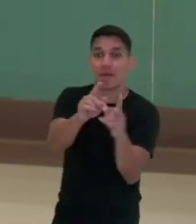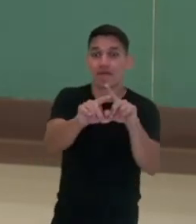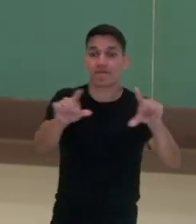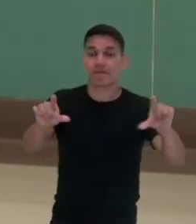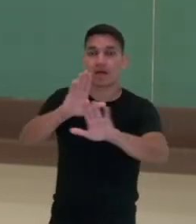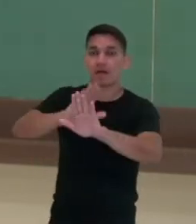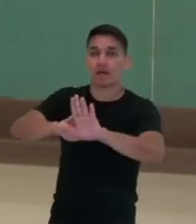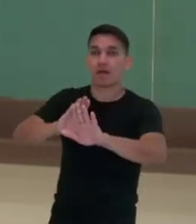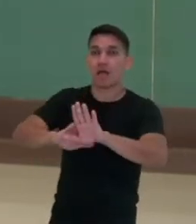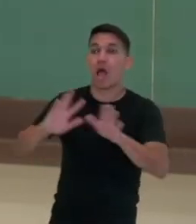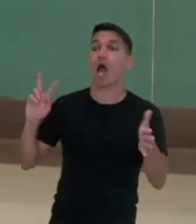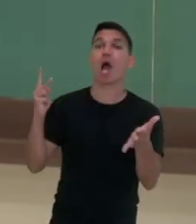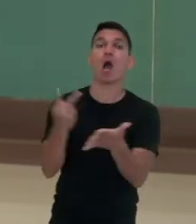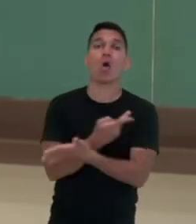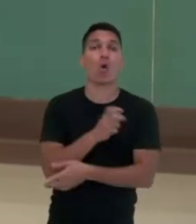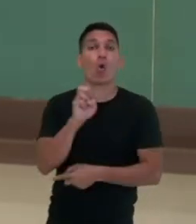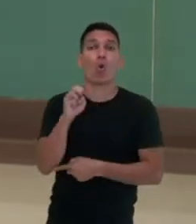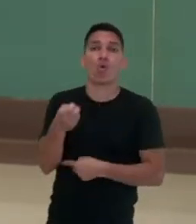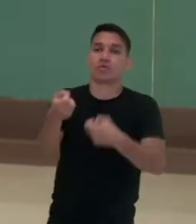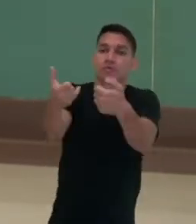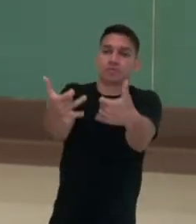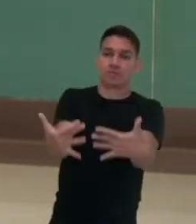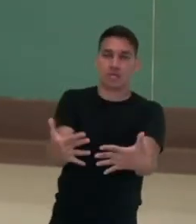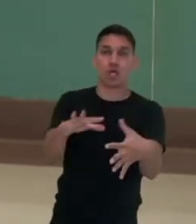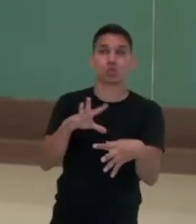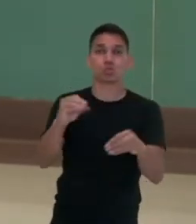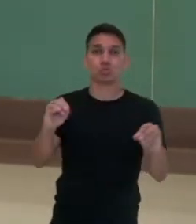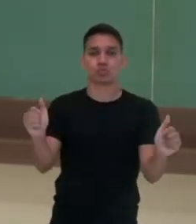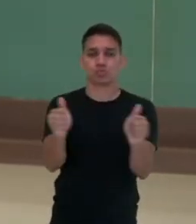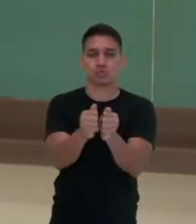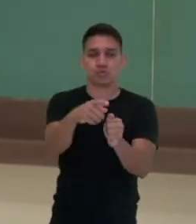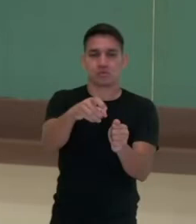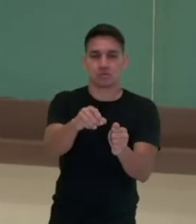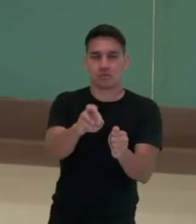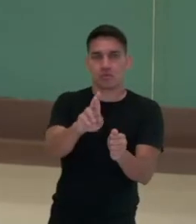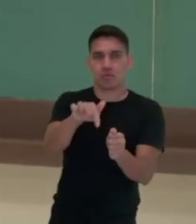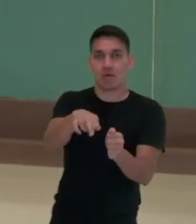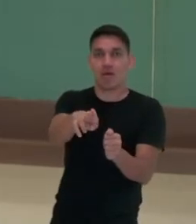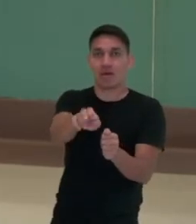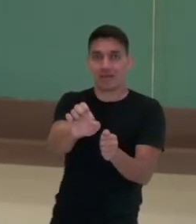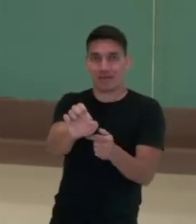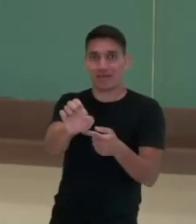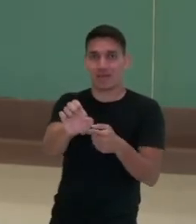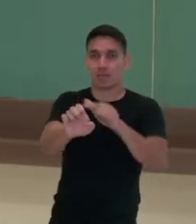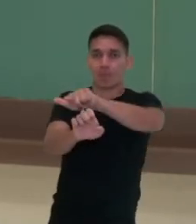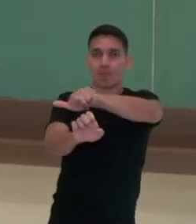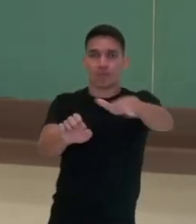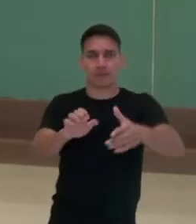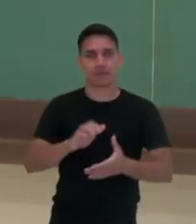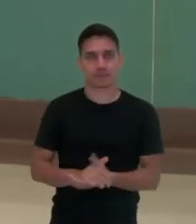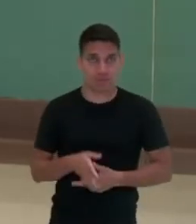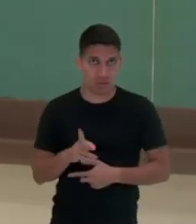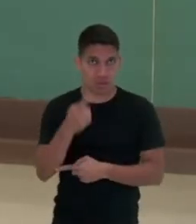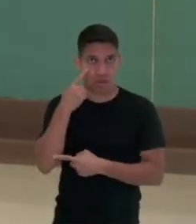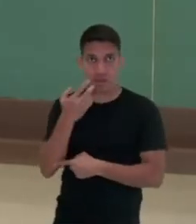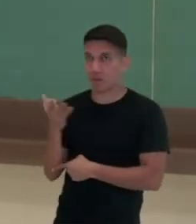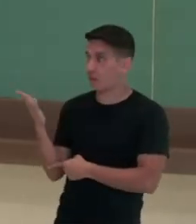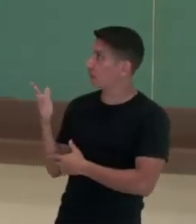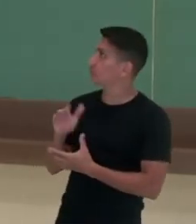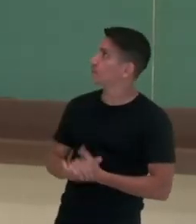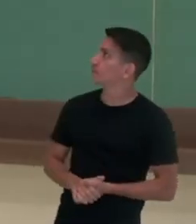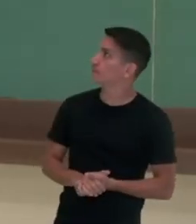de causa ou de explicação, tudo junto e sem acento circunflexo. Temos mais. Então vamos só relembrar